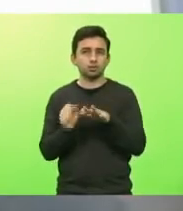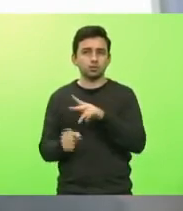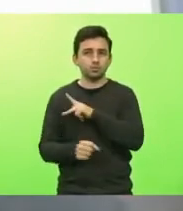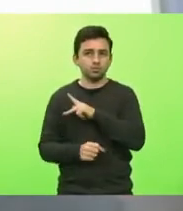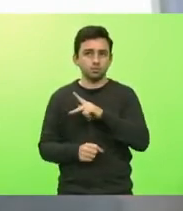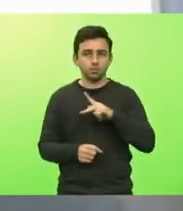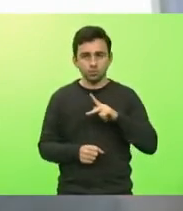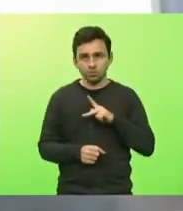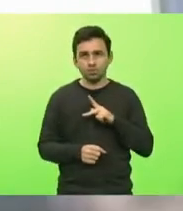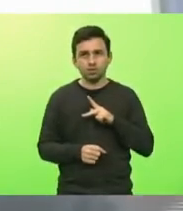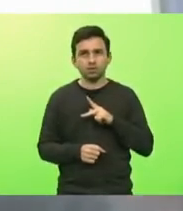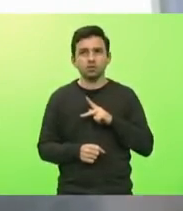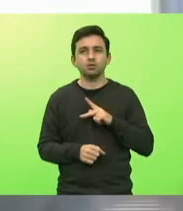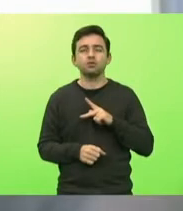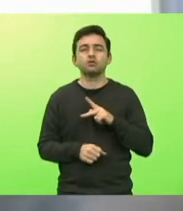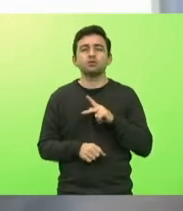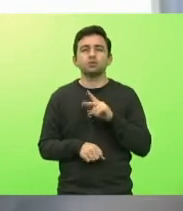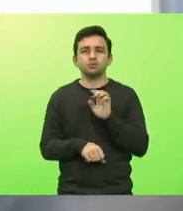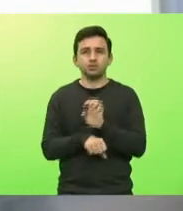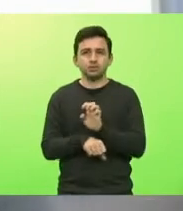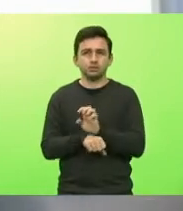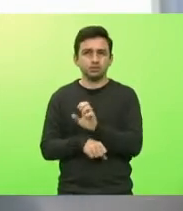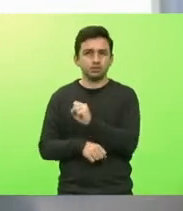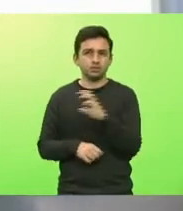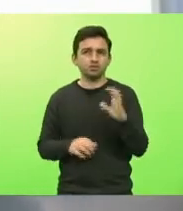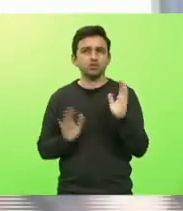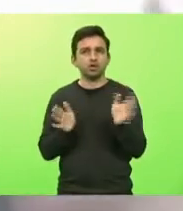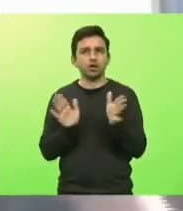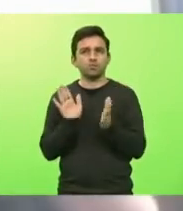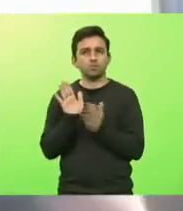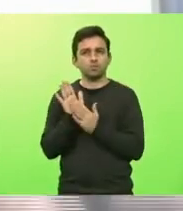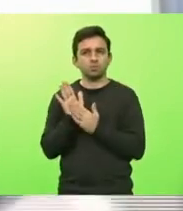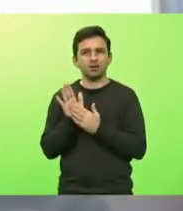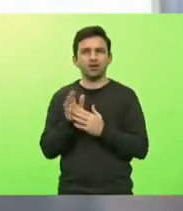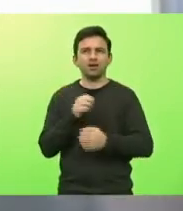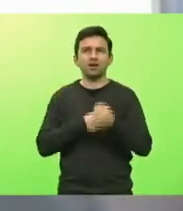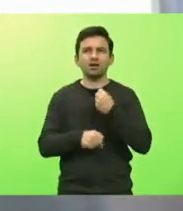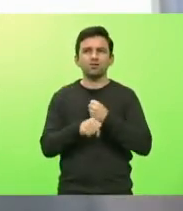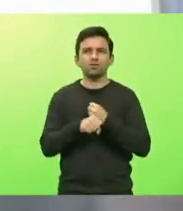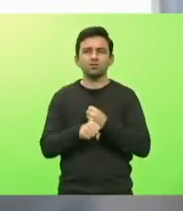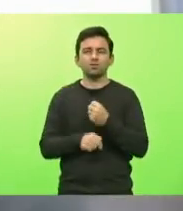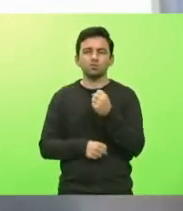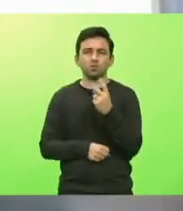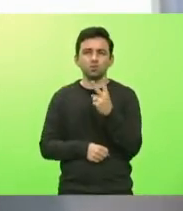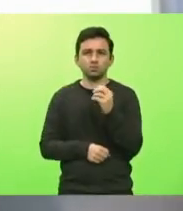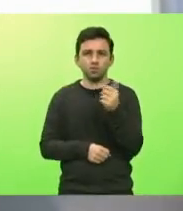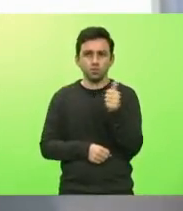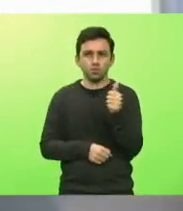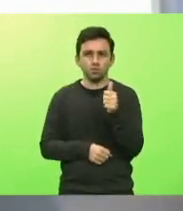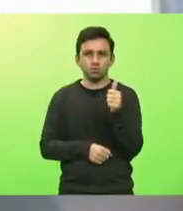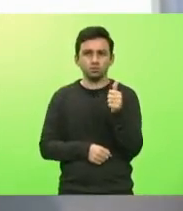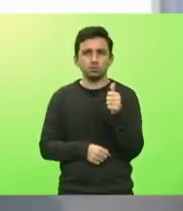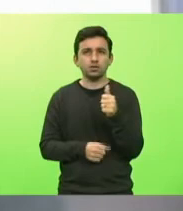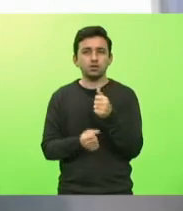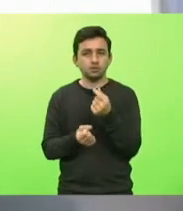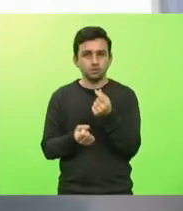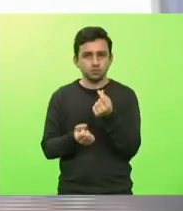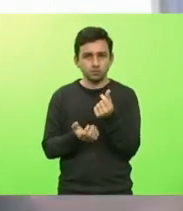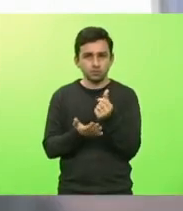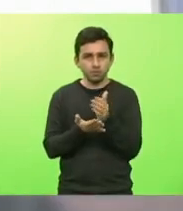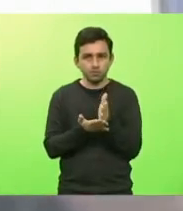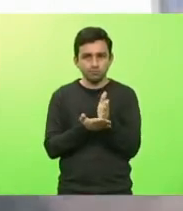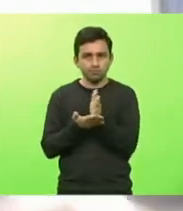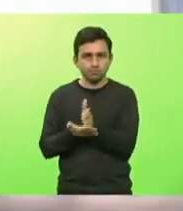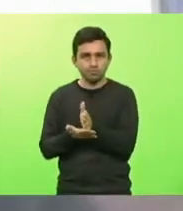do Estado. Nós propusemos aqui, lá em 2011, que parte deste valor